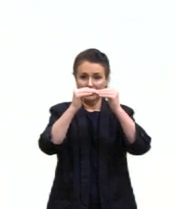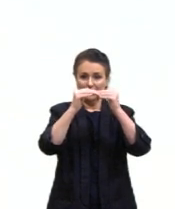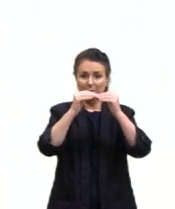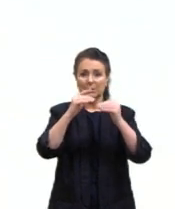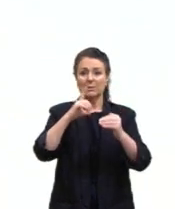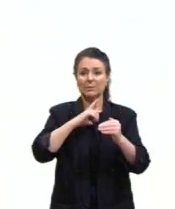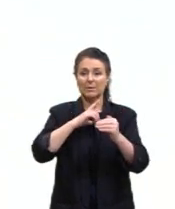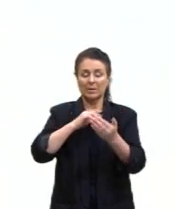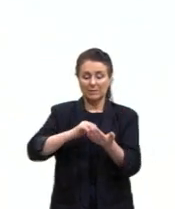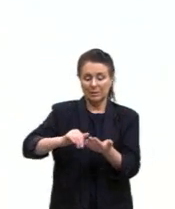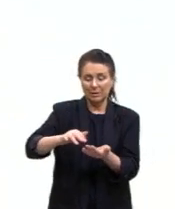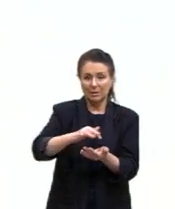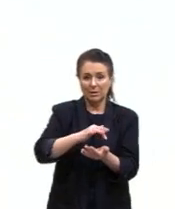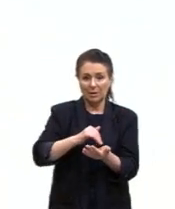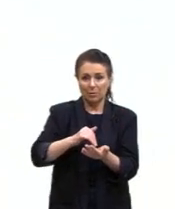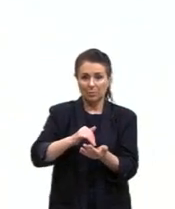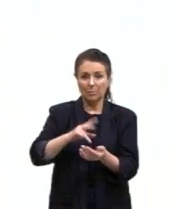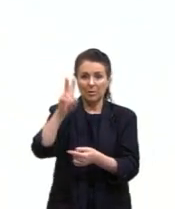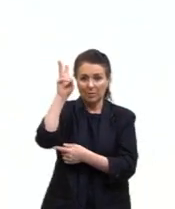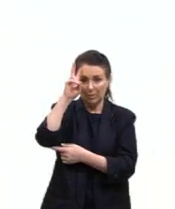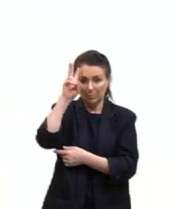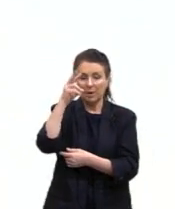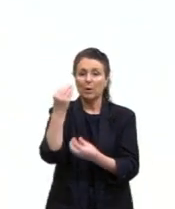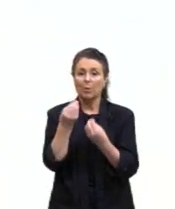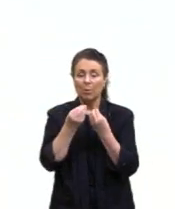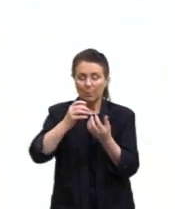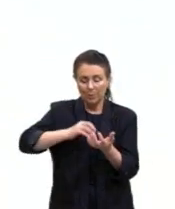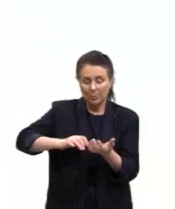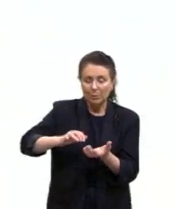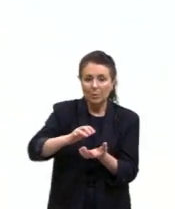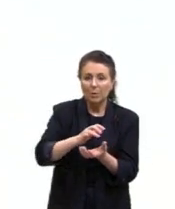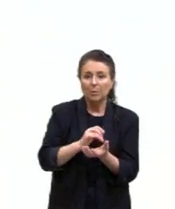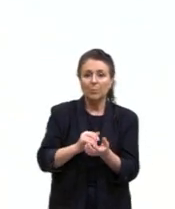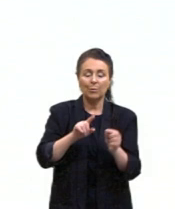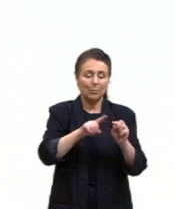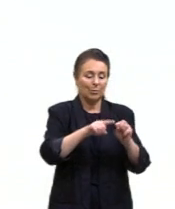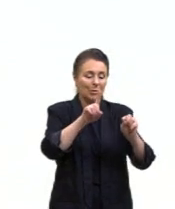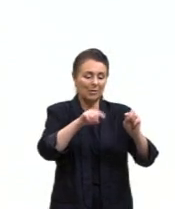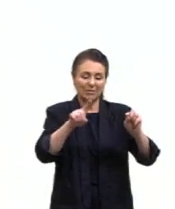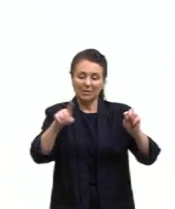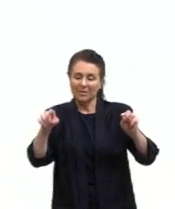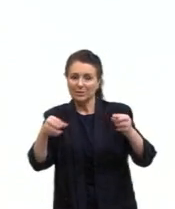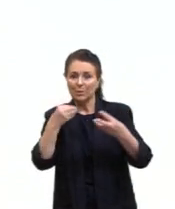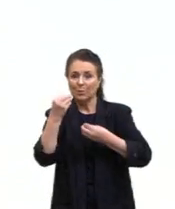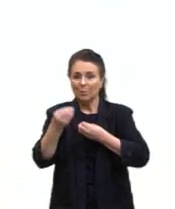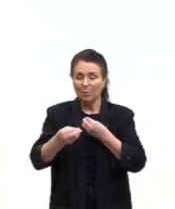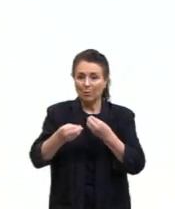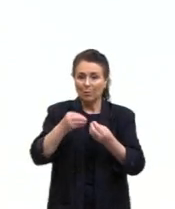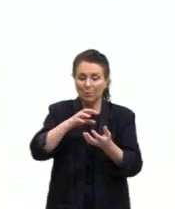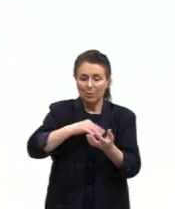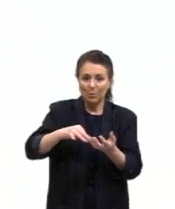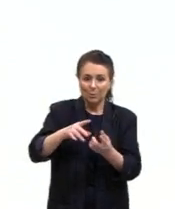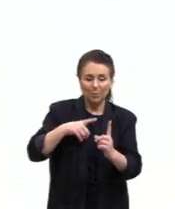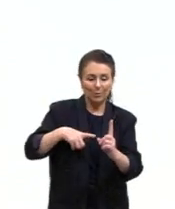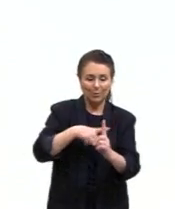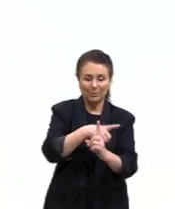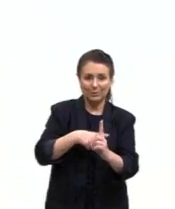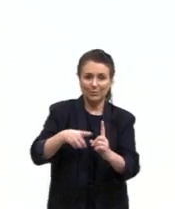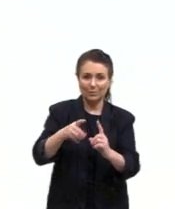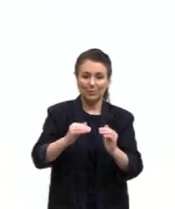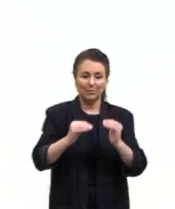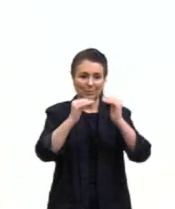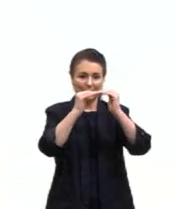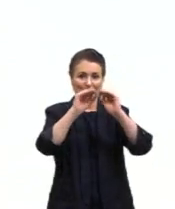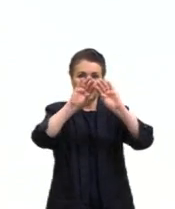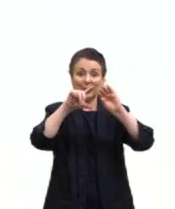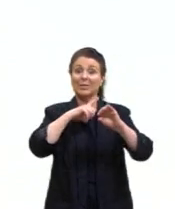essa esse cálculo né Para a gente lembrar como que eu calculo a variância como que eu calculo desvio padrão então aí